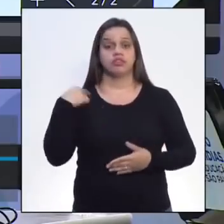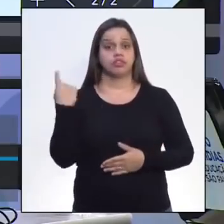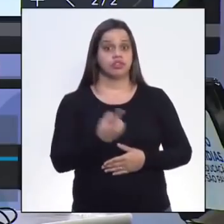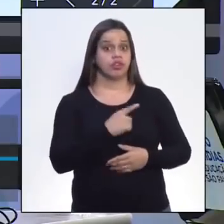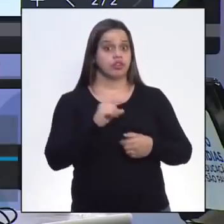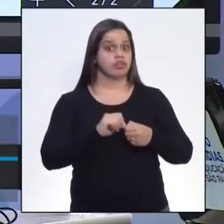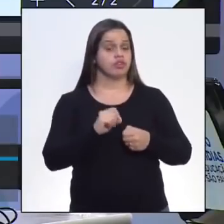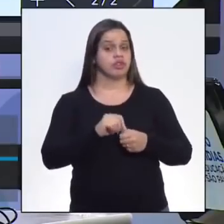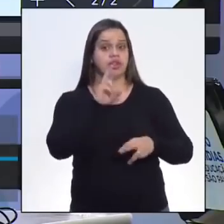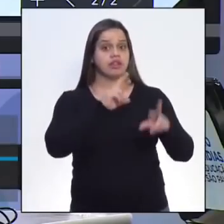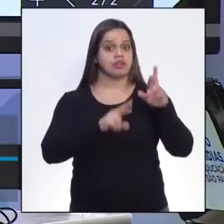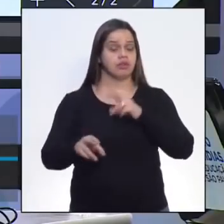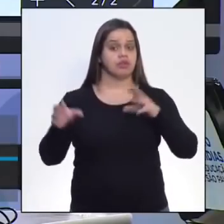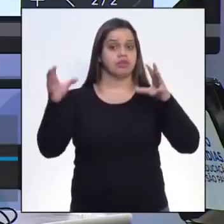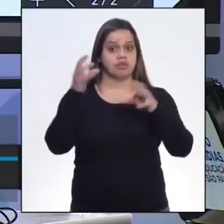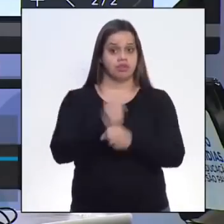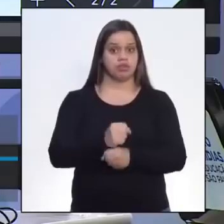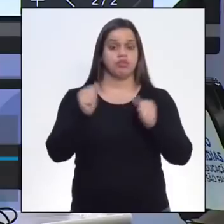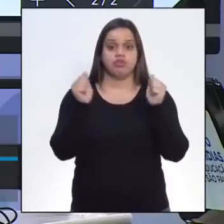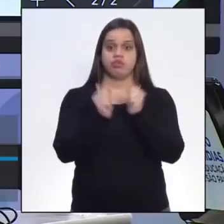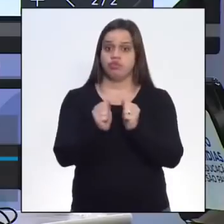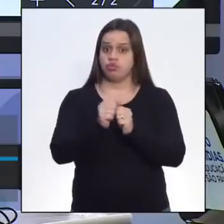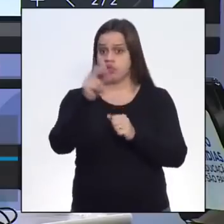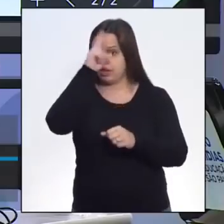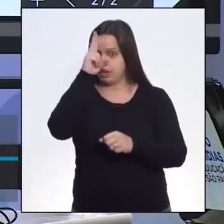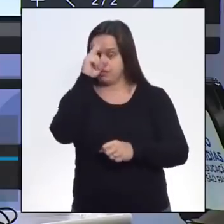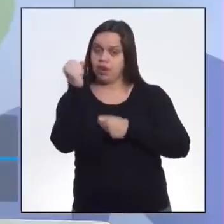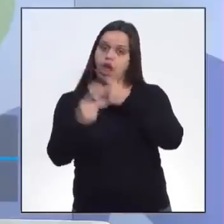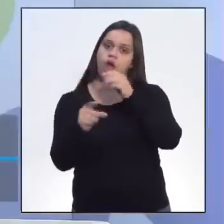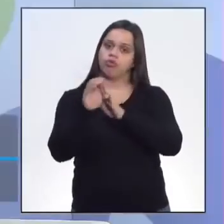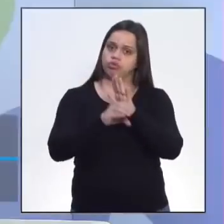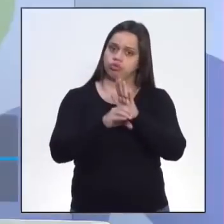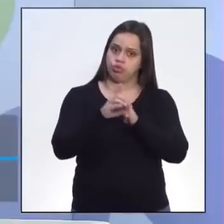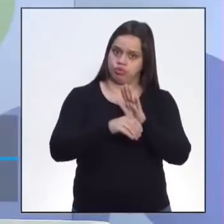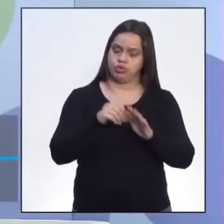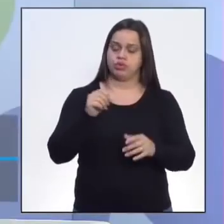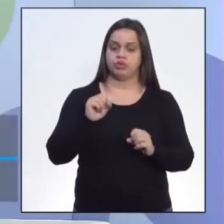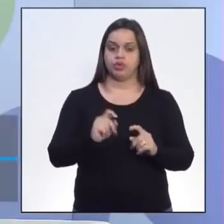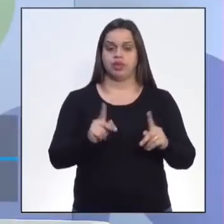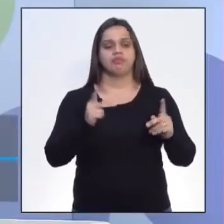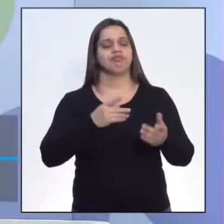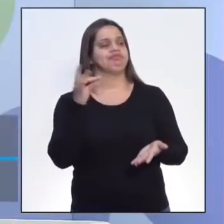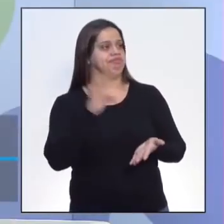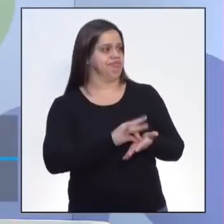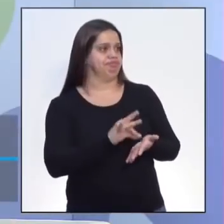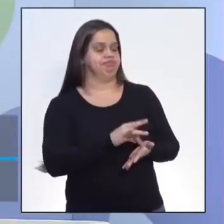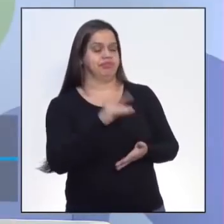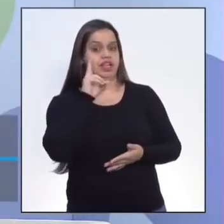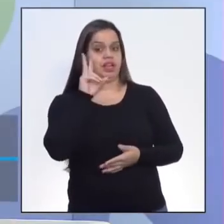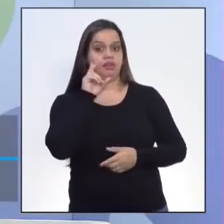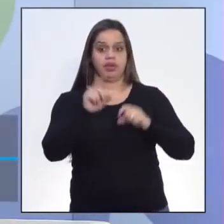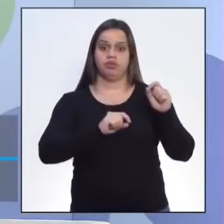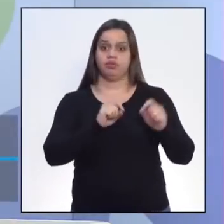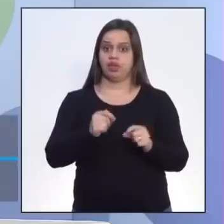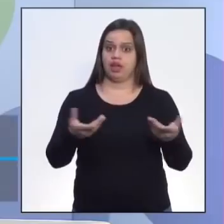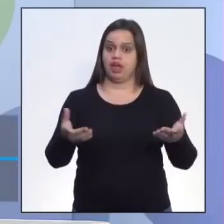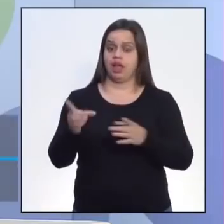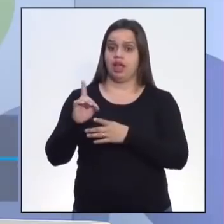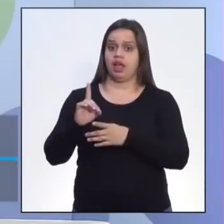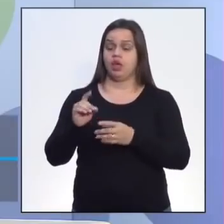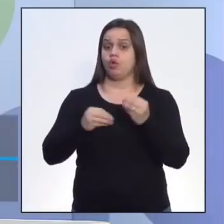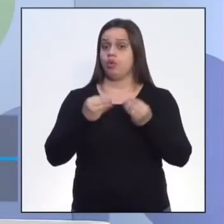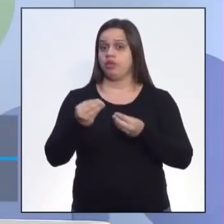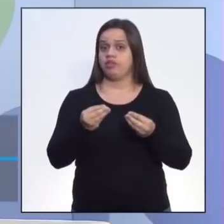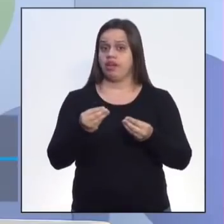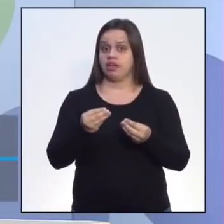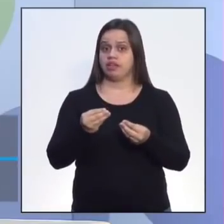a resolução retomando alguns conceitos. Não é isso, Jonas? Isso mesmo. E lembrando para eles, né, a dinâmica aqui da aula vai funcionar mais